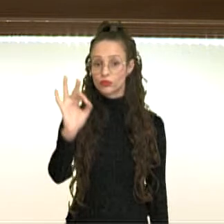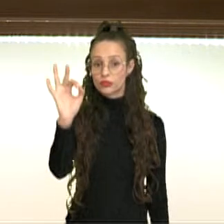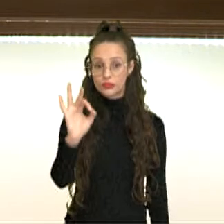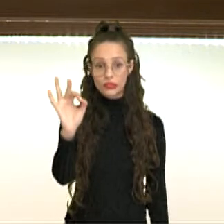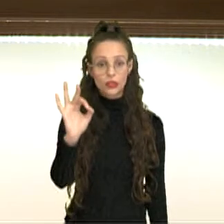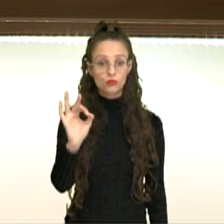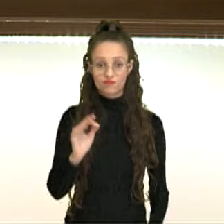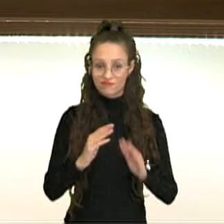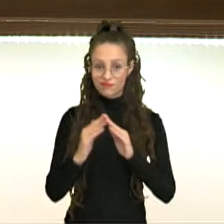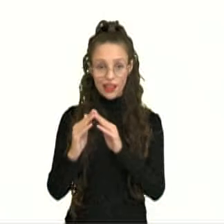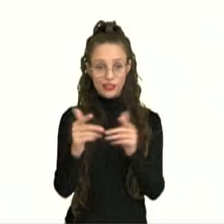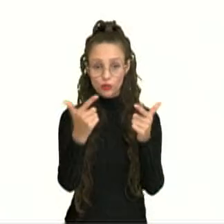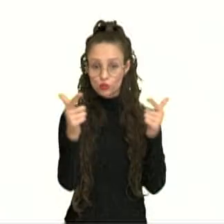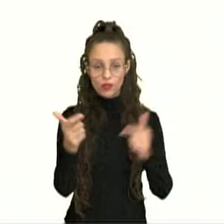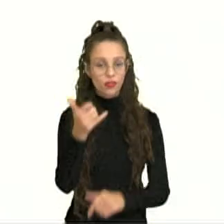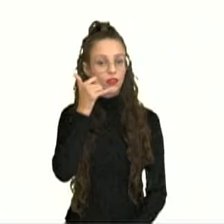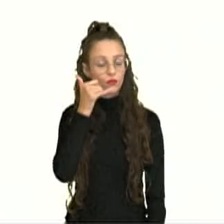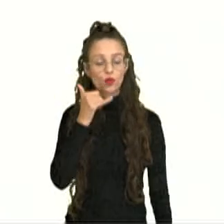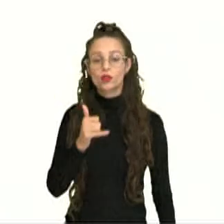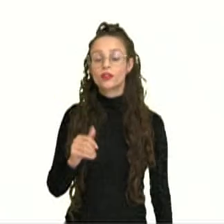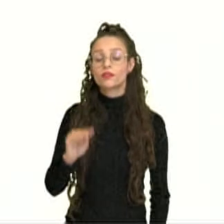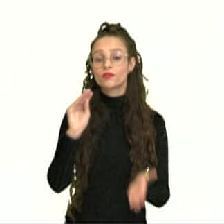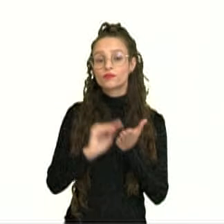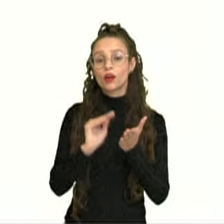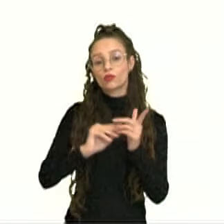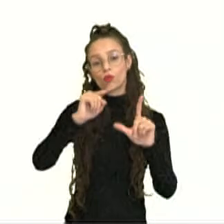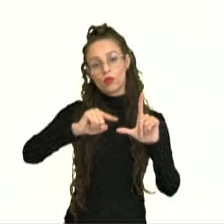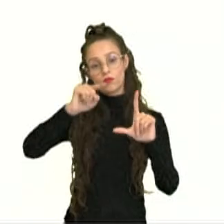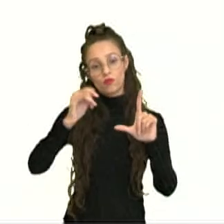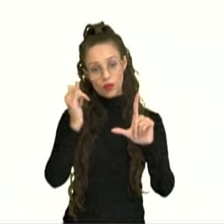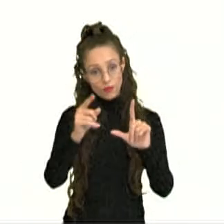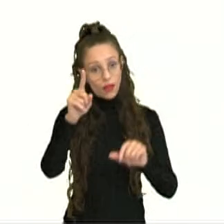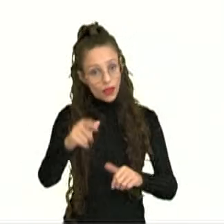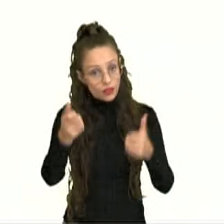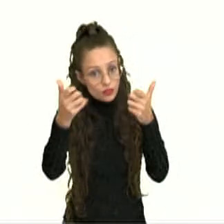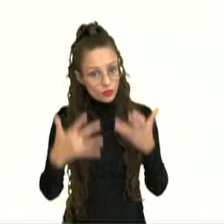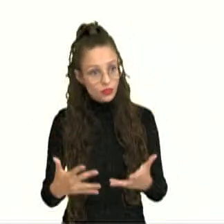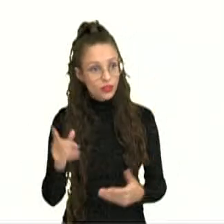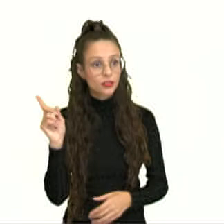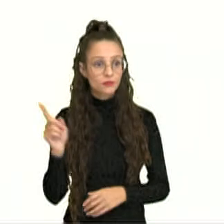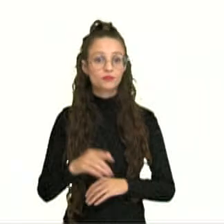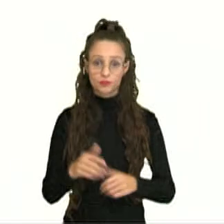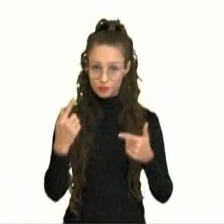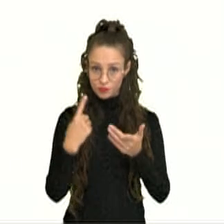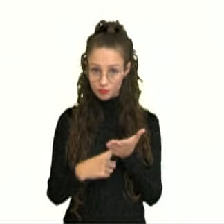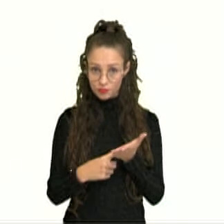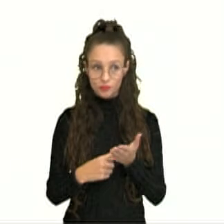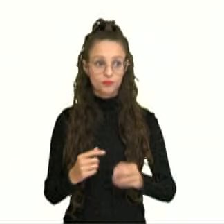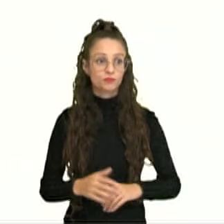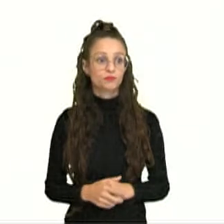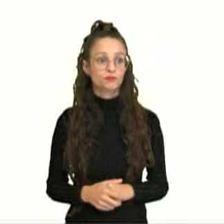telefone. Então, o que não estava presente aqui é isso que eu acabei de deduzir. Combinado?